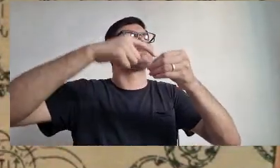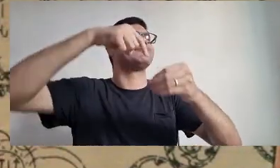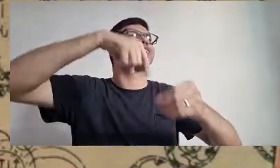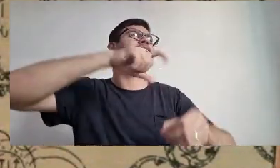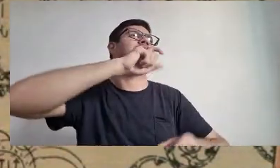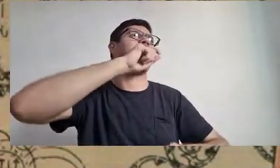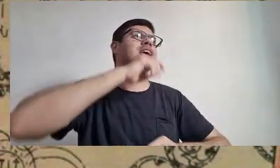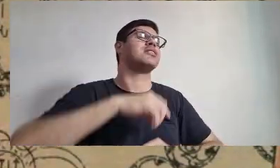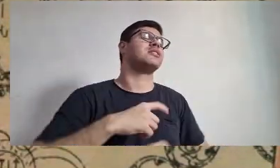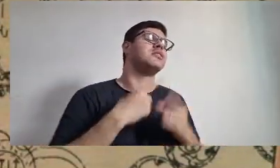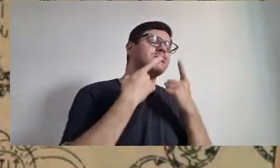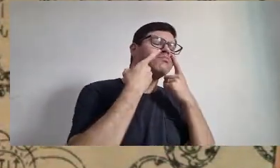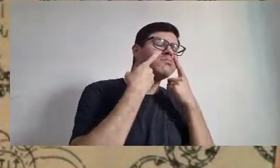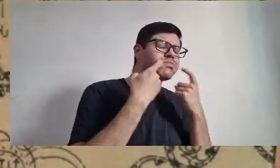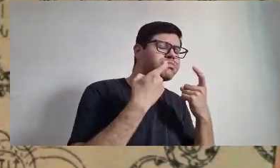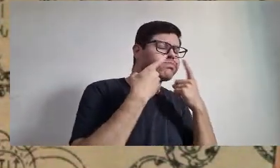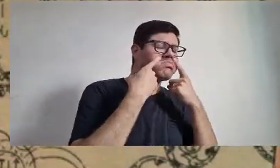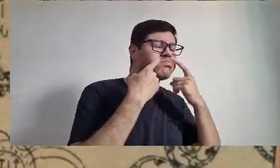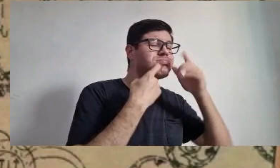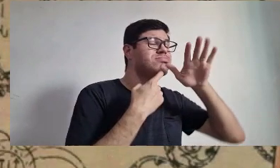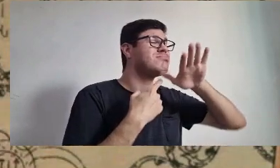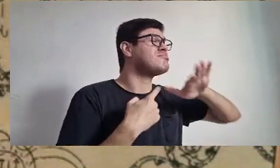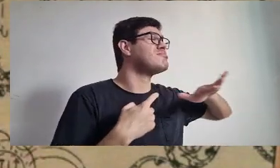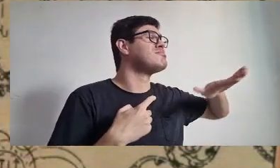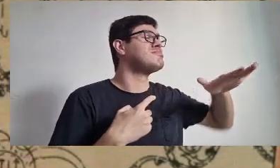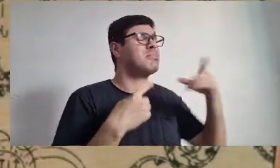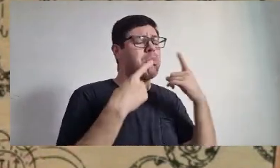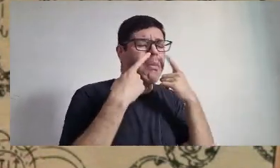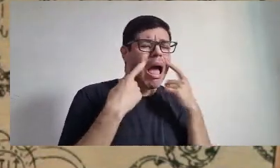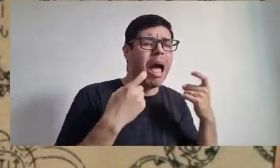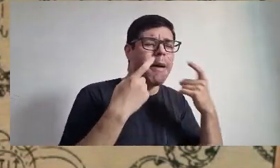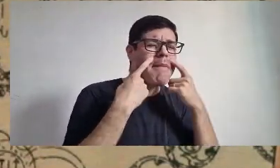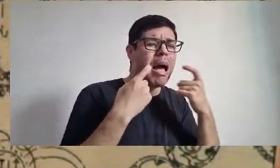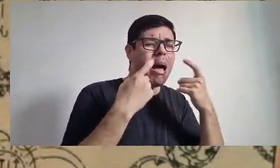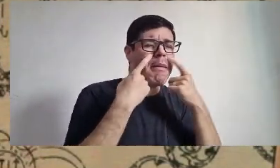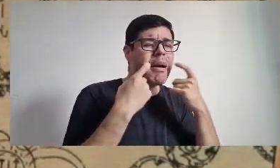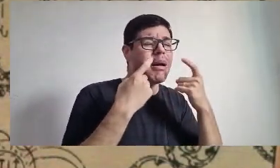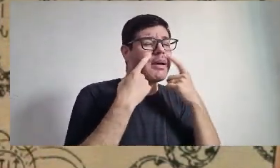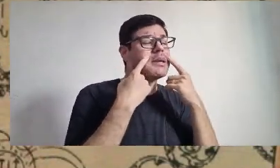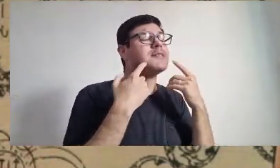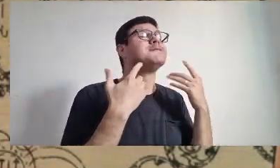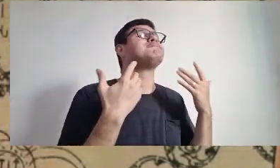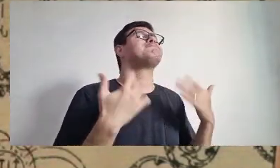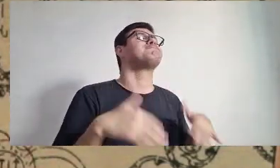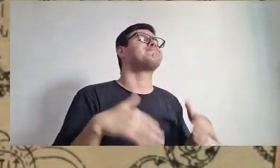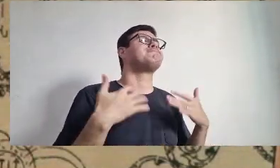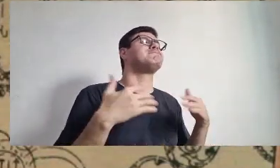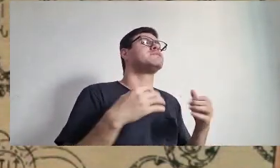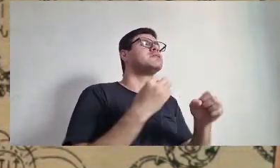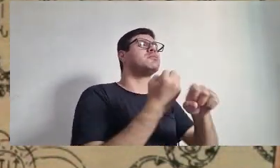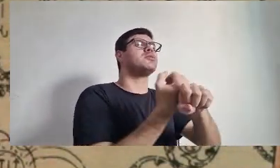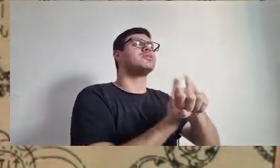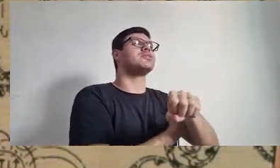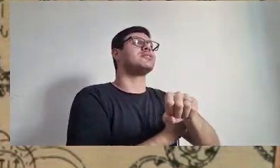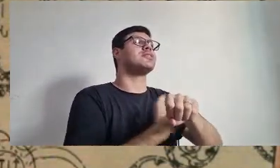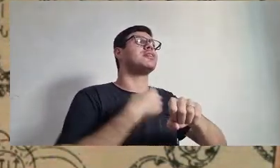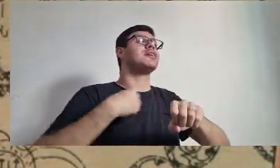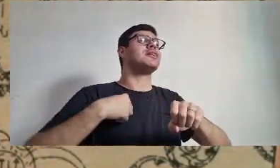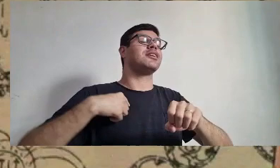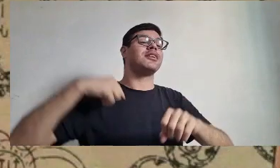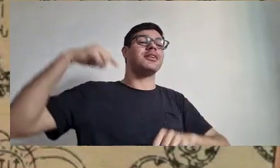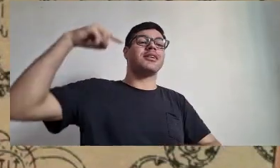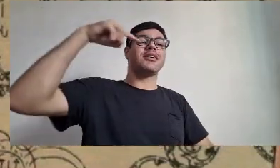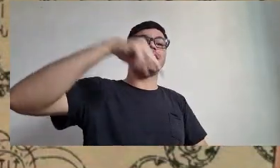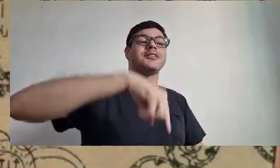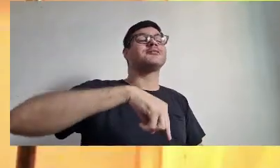comecei a chorar, o povo começou a chorar, foi muita choradeira, muita choradeira. Bom. E já vim aqui, já estamos aqui há 51